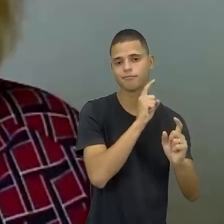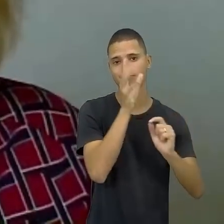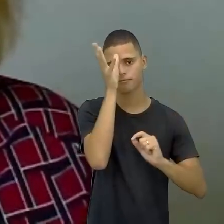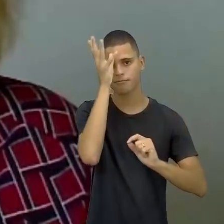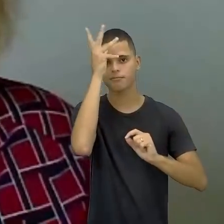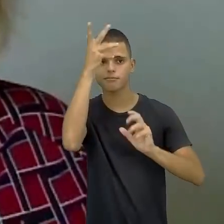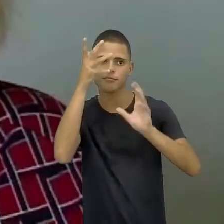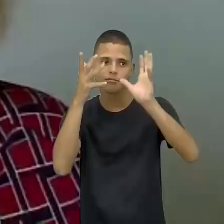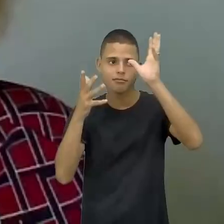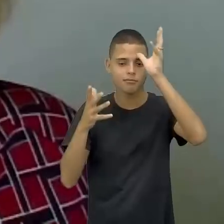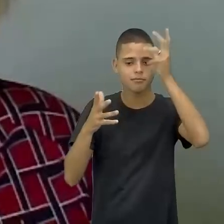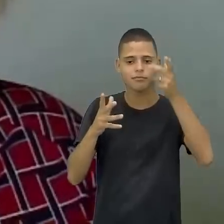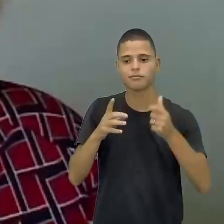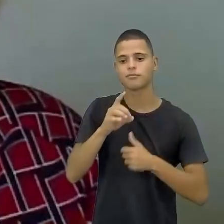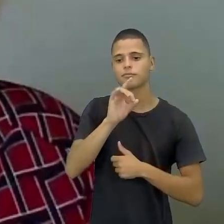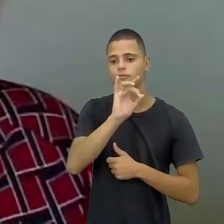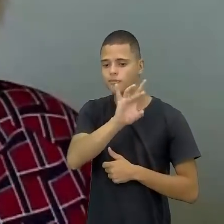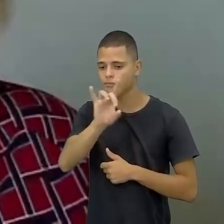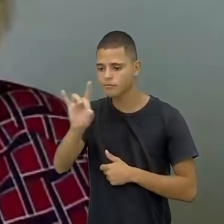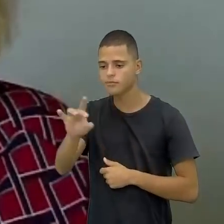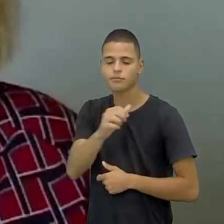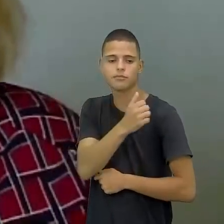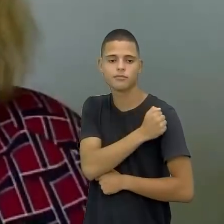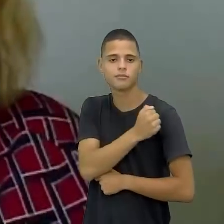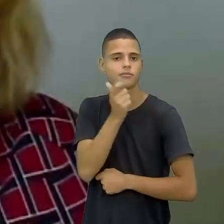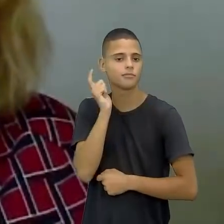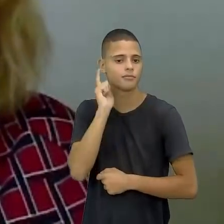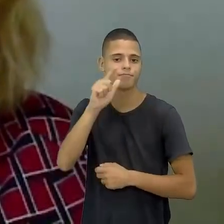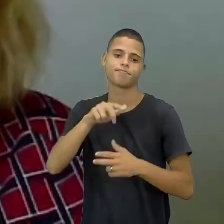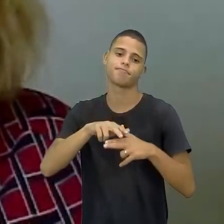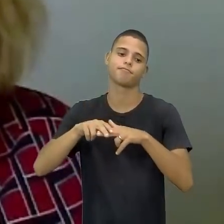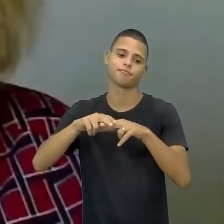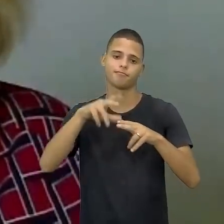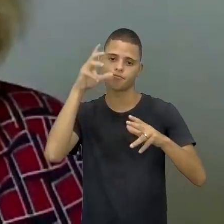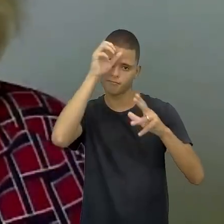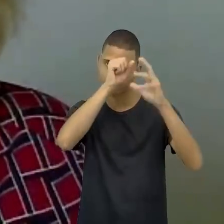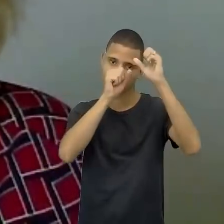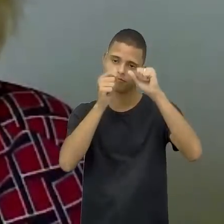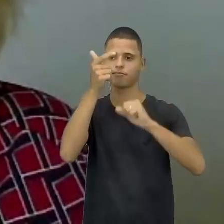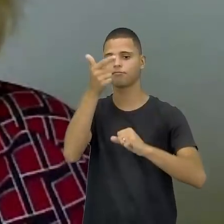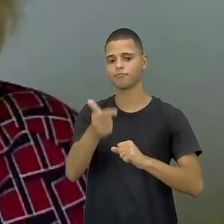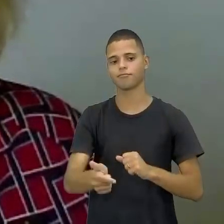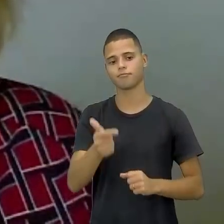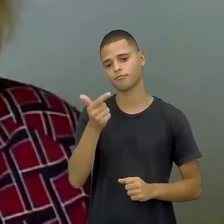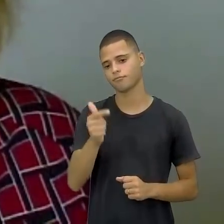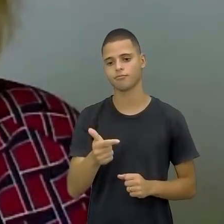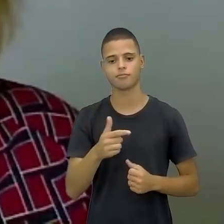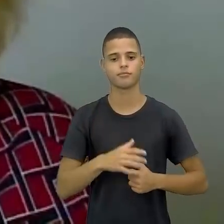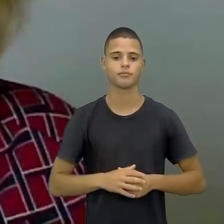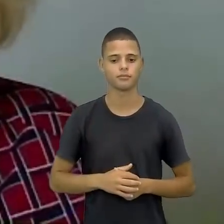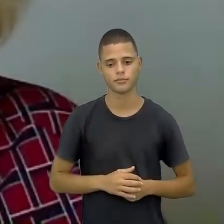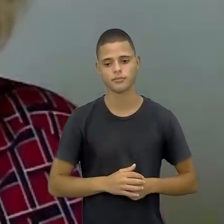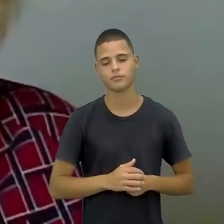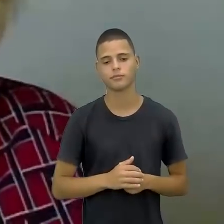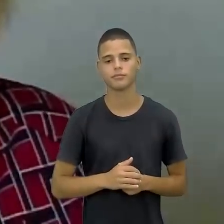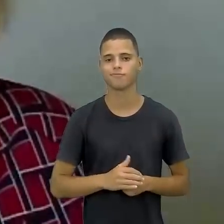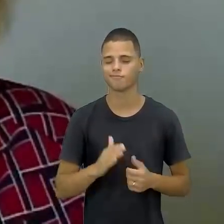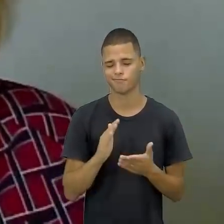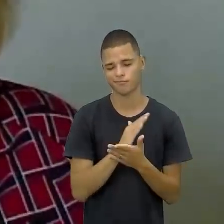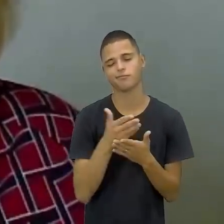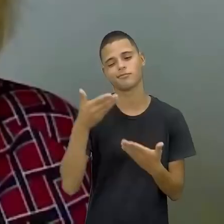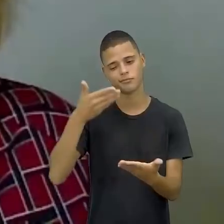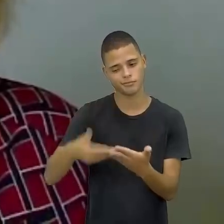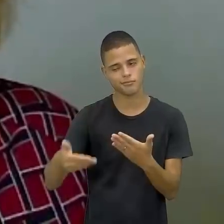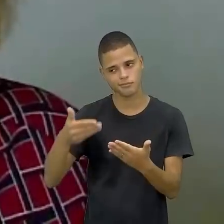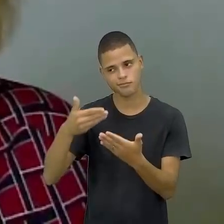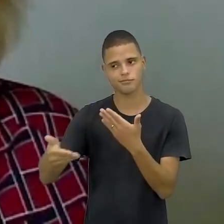para que os estudantes possam recuperar, em boa parte, aquilo que foi perdido, né,